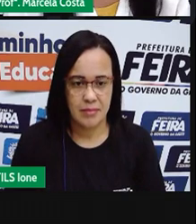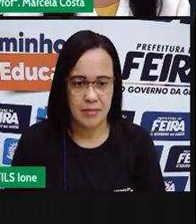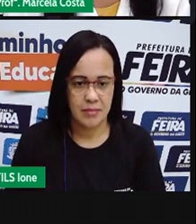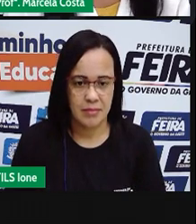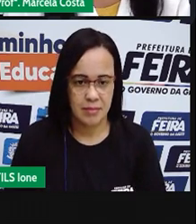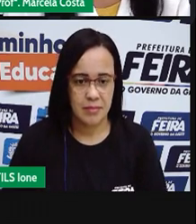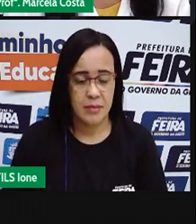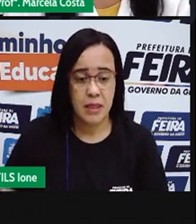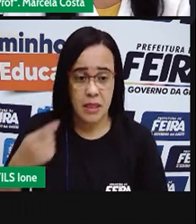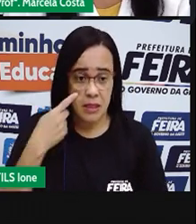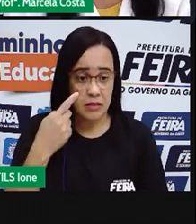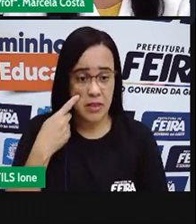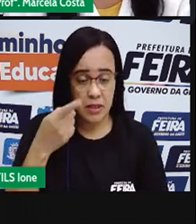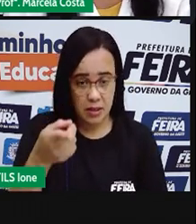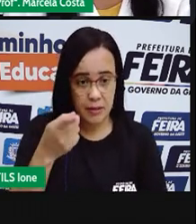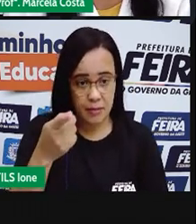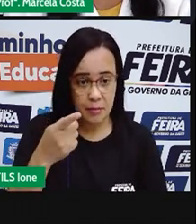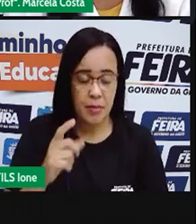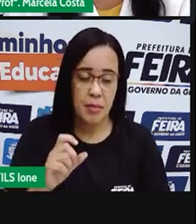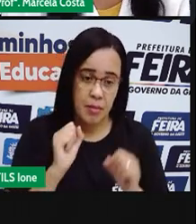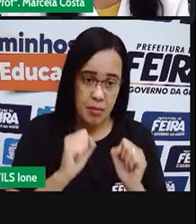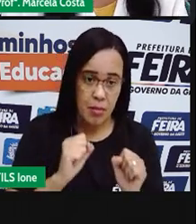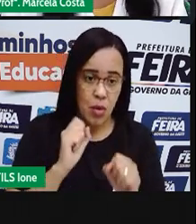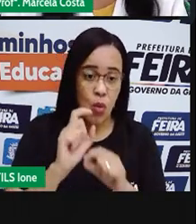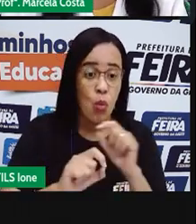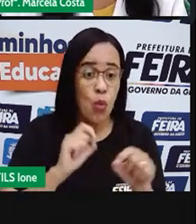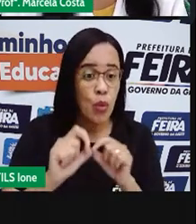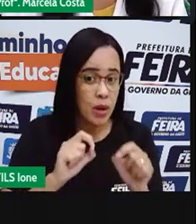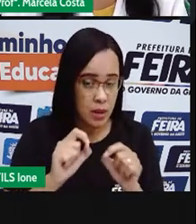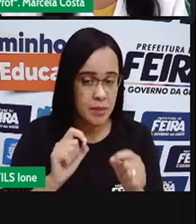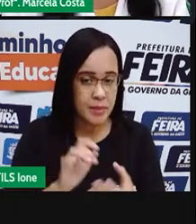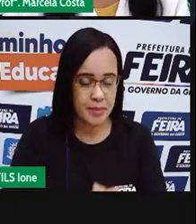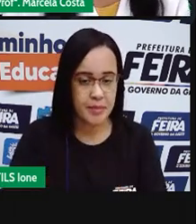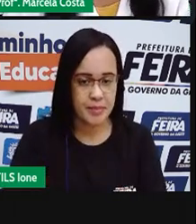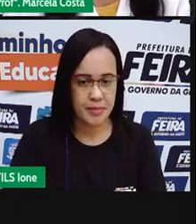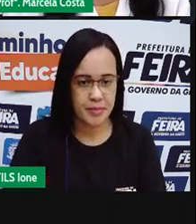Então, aqui a gente vai ver